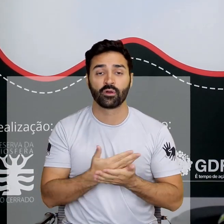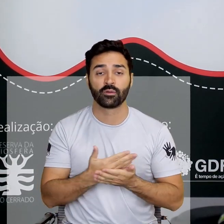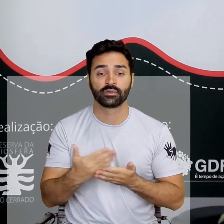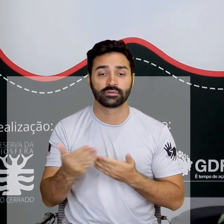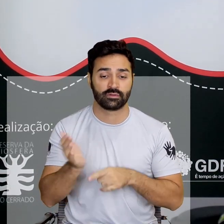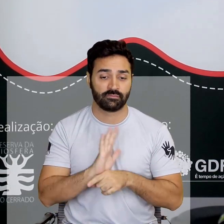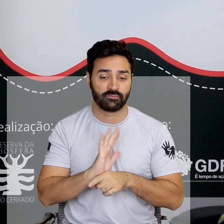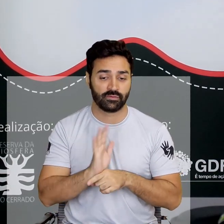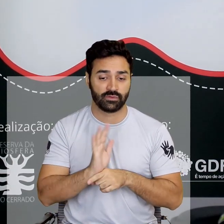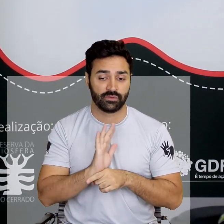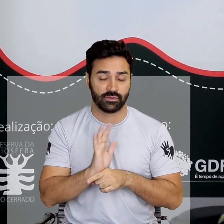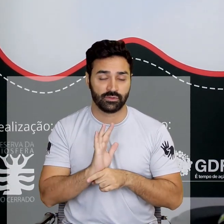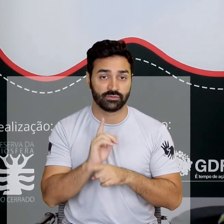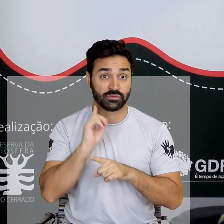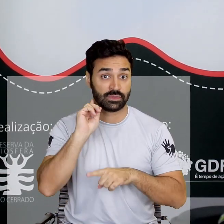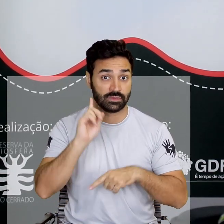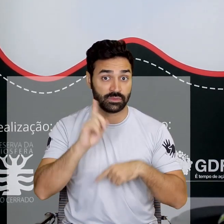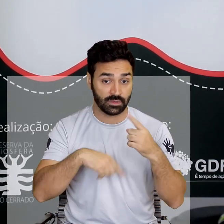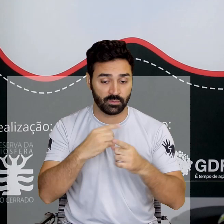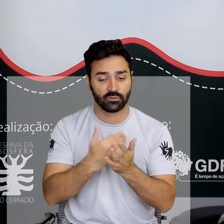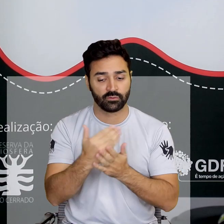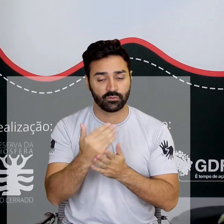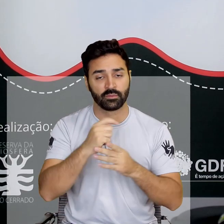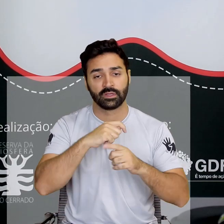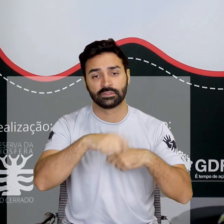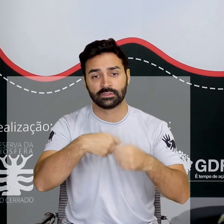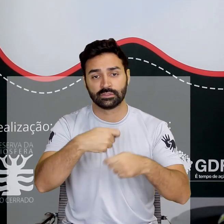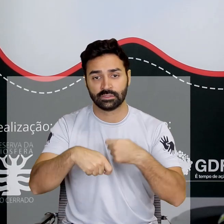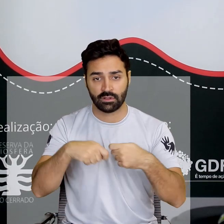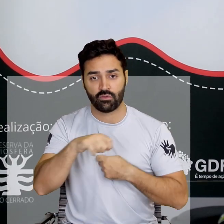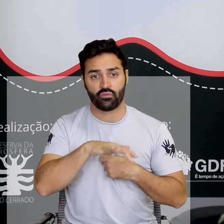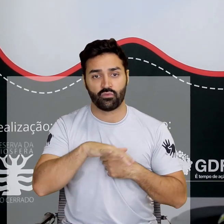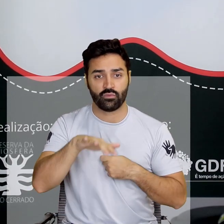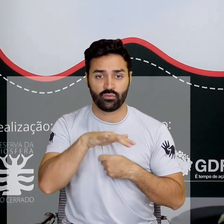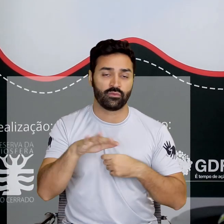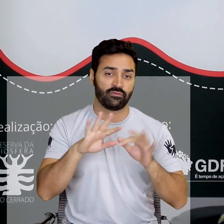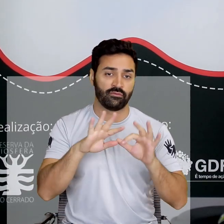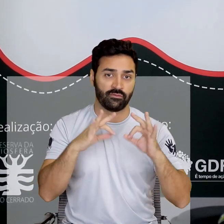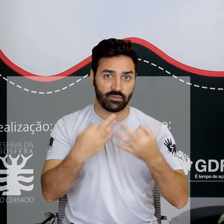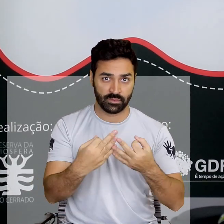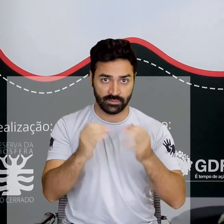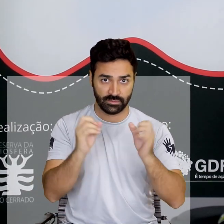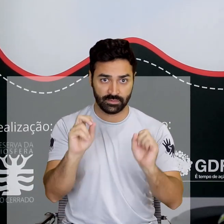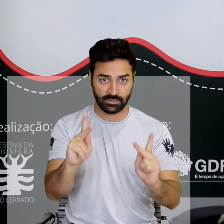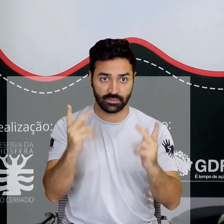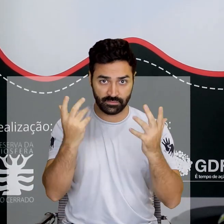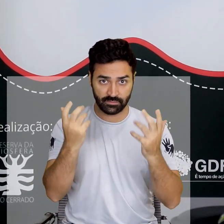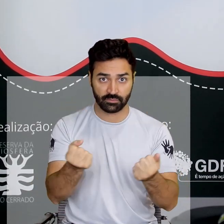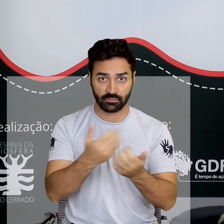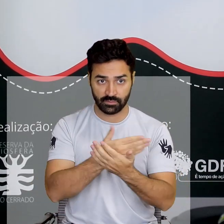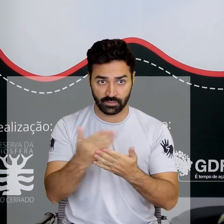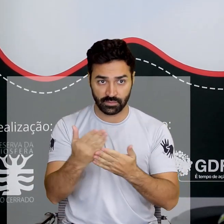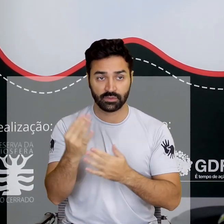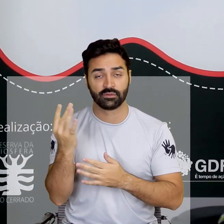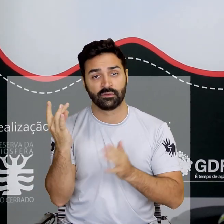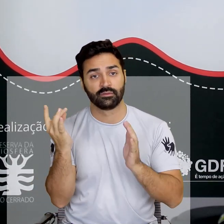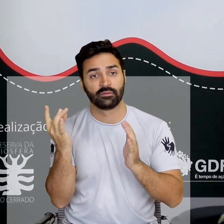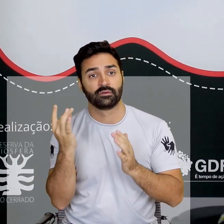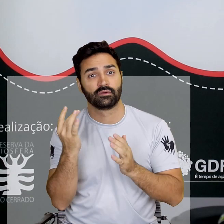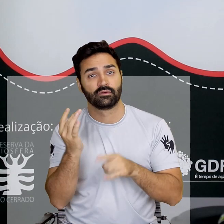e depois a gente entra com os sinais relacionados à família, certo? Então vamos lá, vamos colocar o